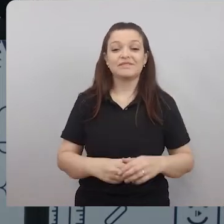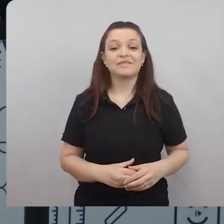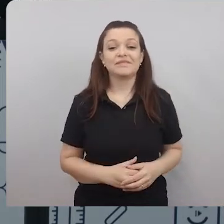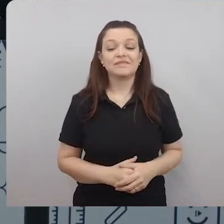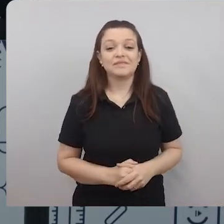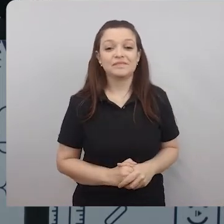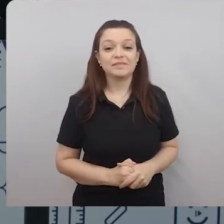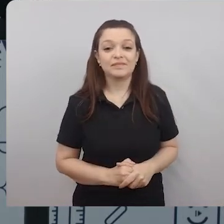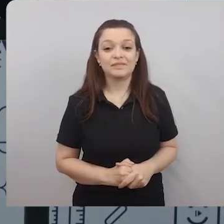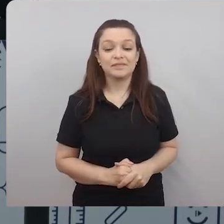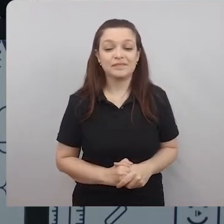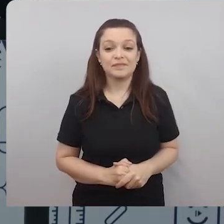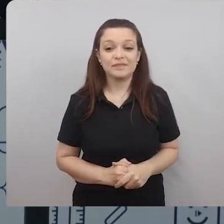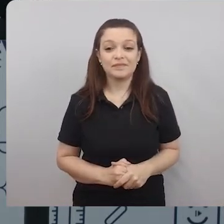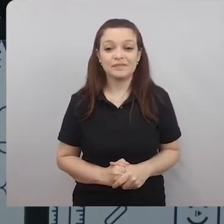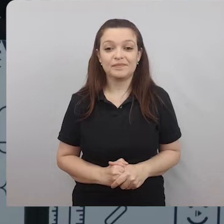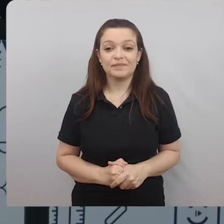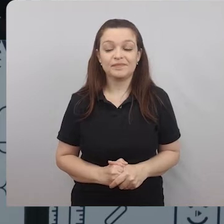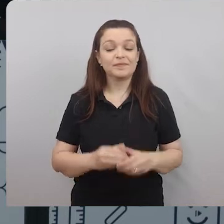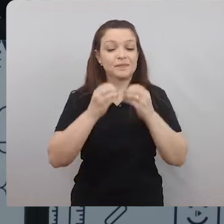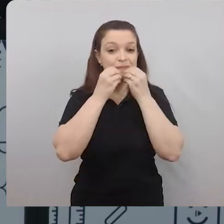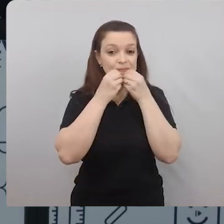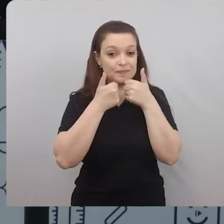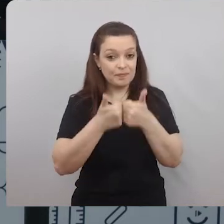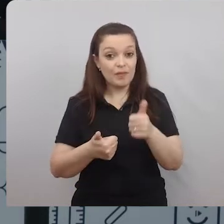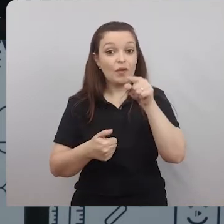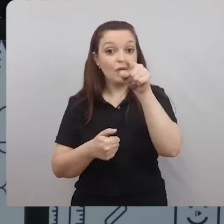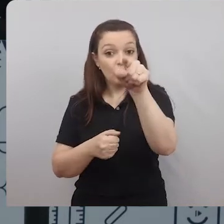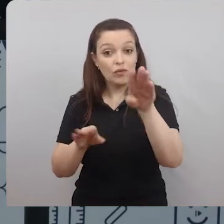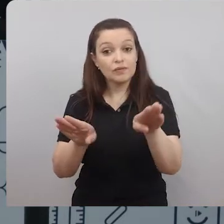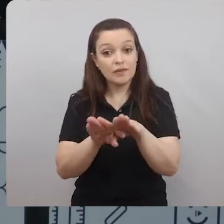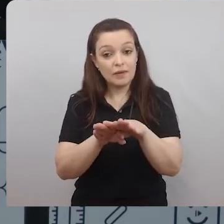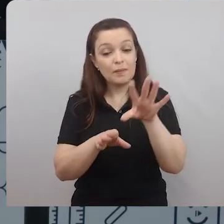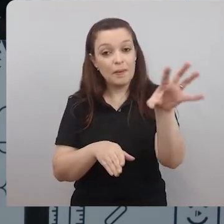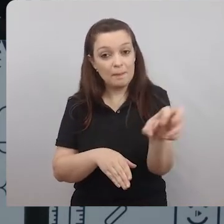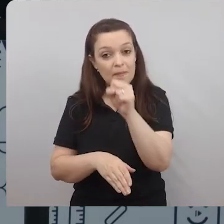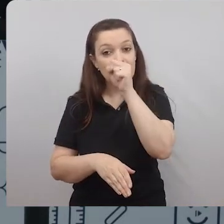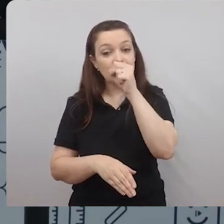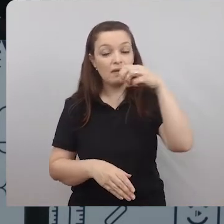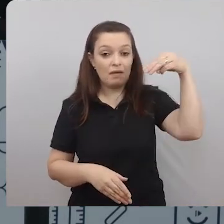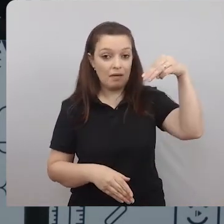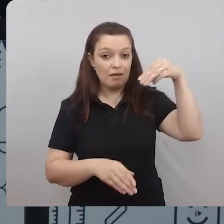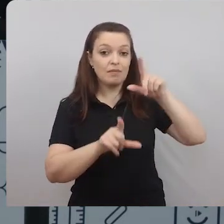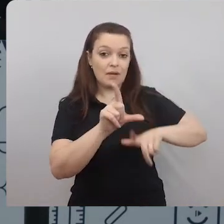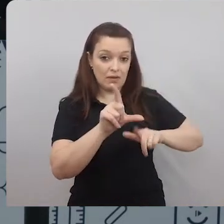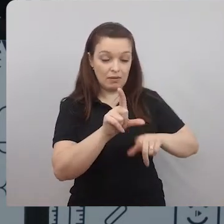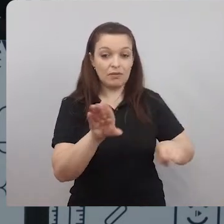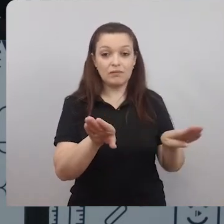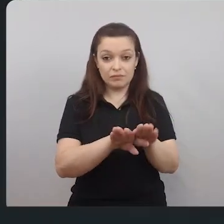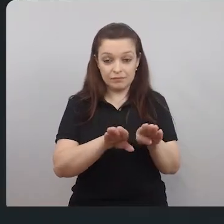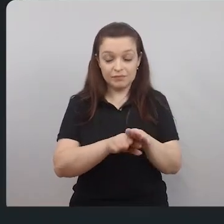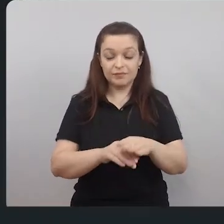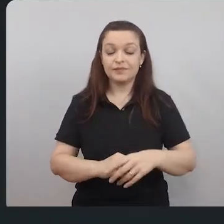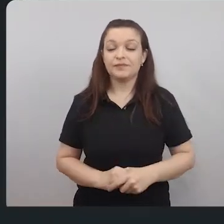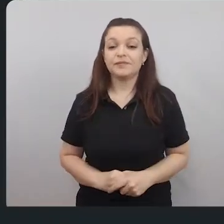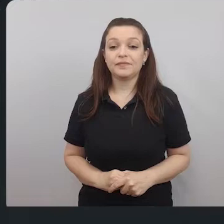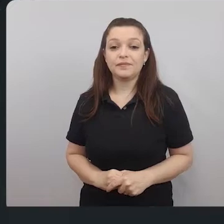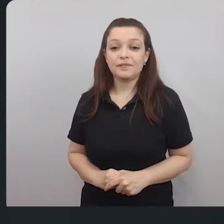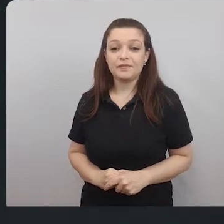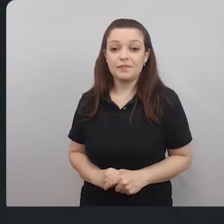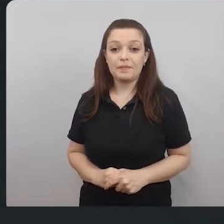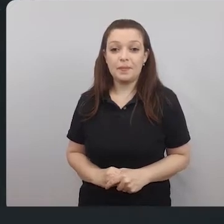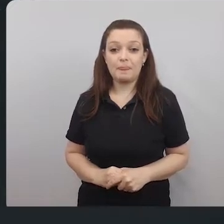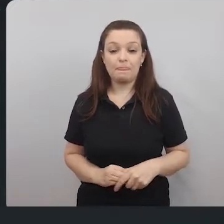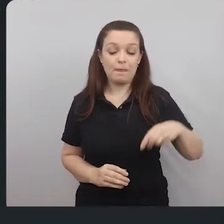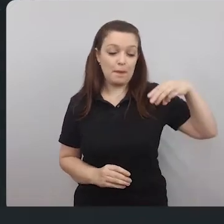da mãe. Muito bem. Peguem aí também a letra M de vocês.